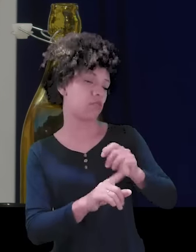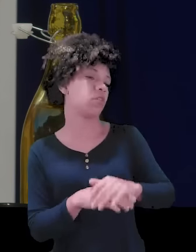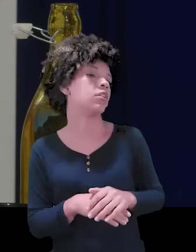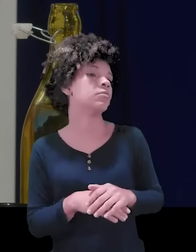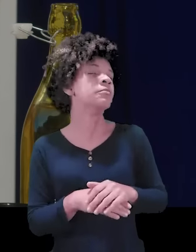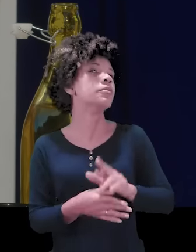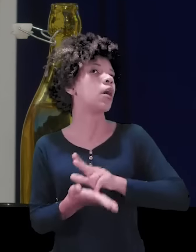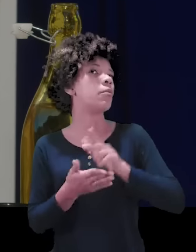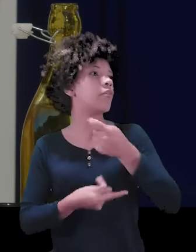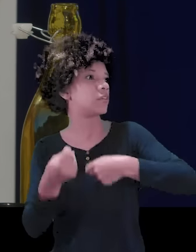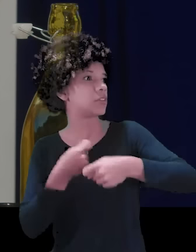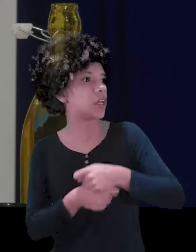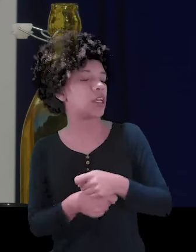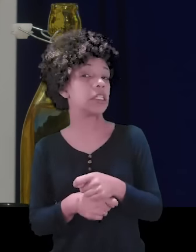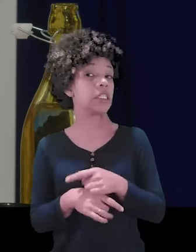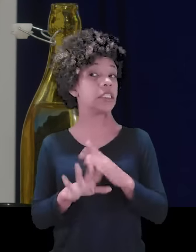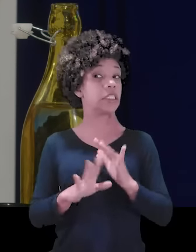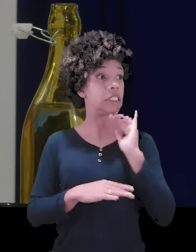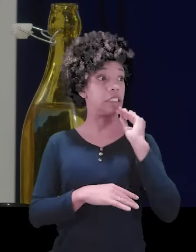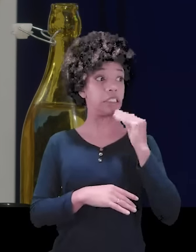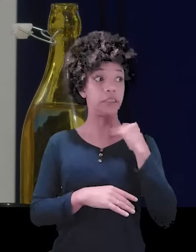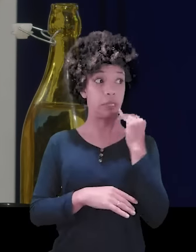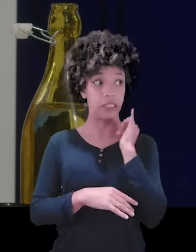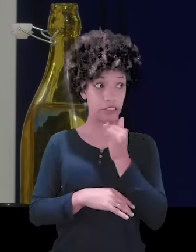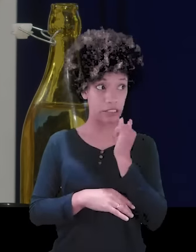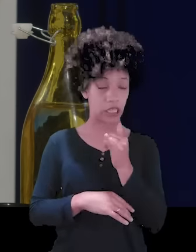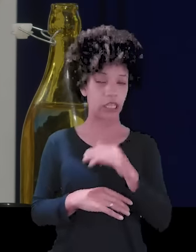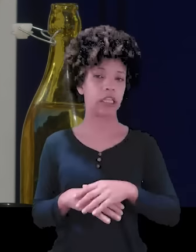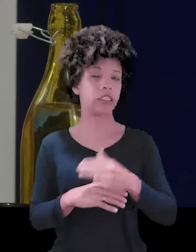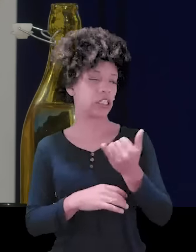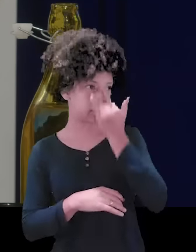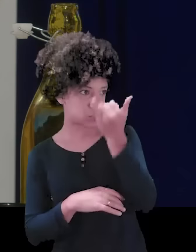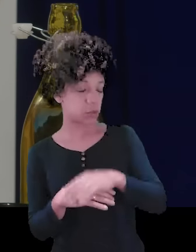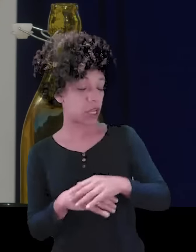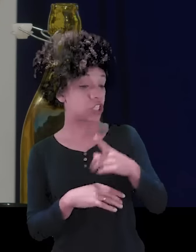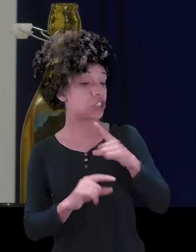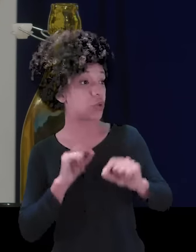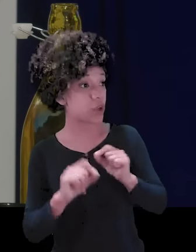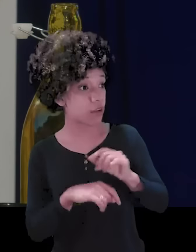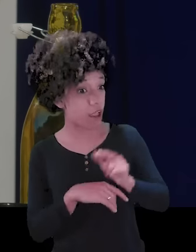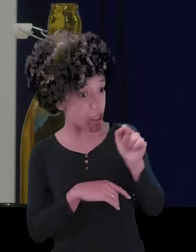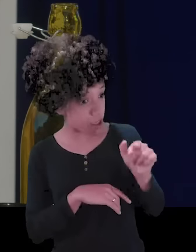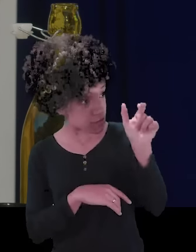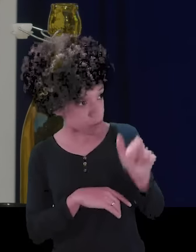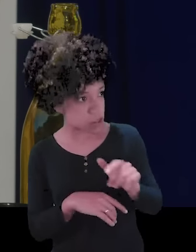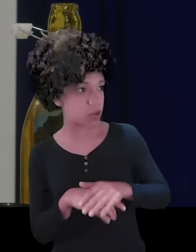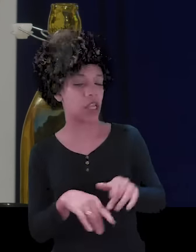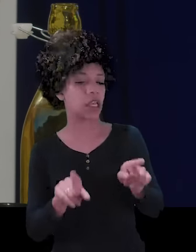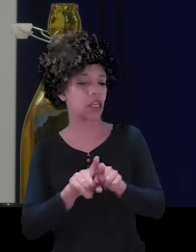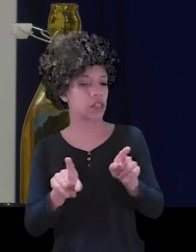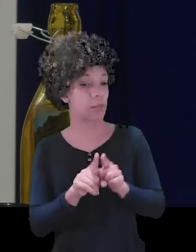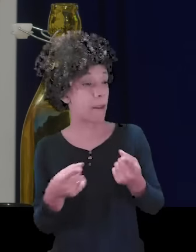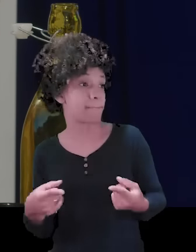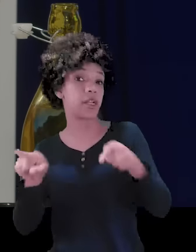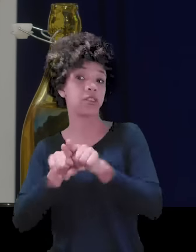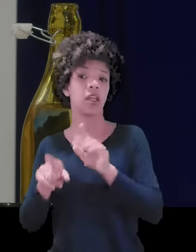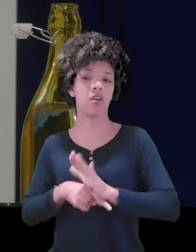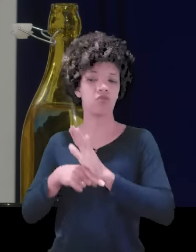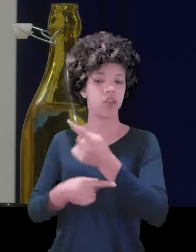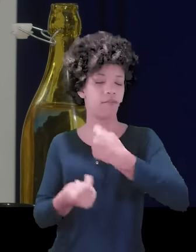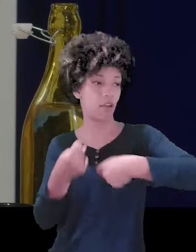tráfico enfim e ele Segundo Os relatos né das vítimas tinha essa pessoa que era também o braço direito que